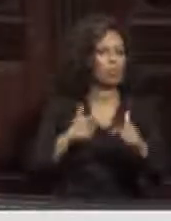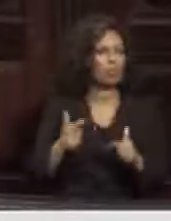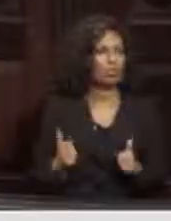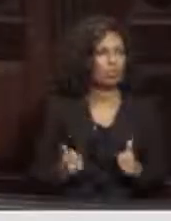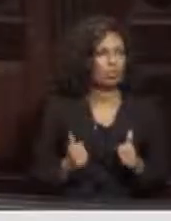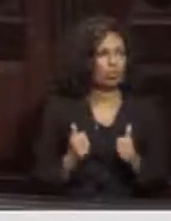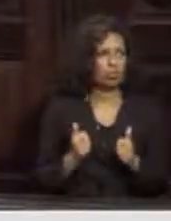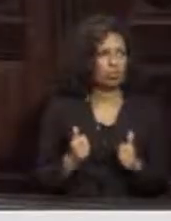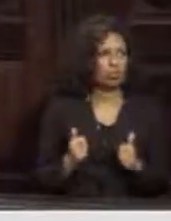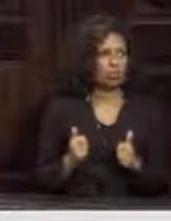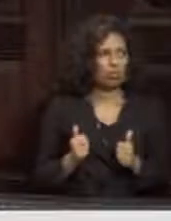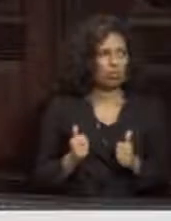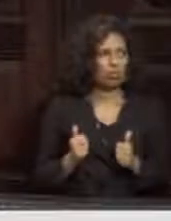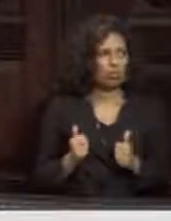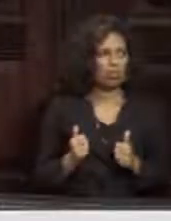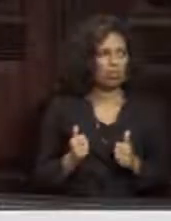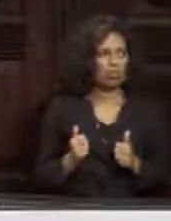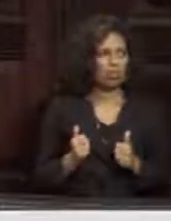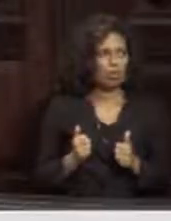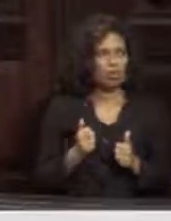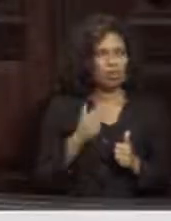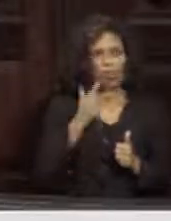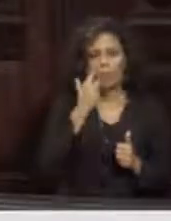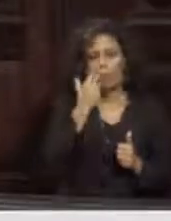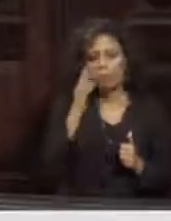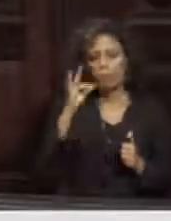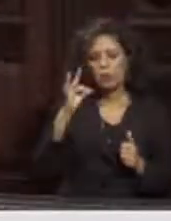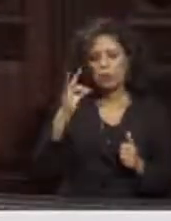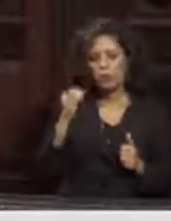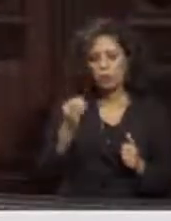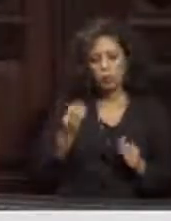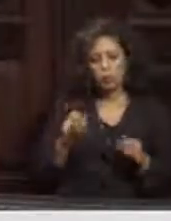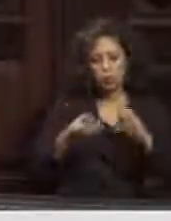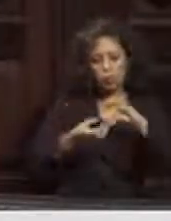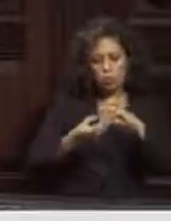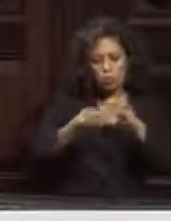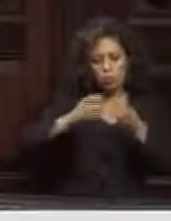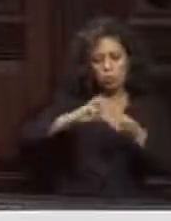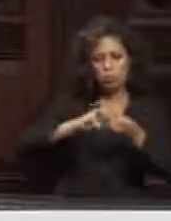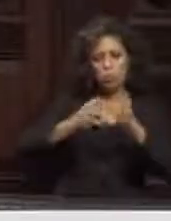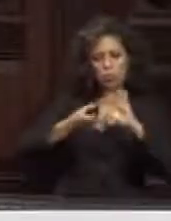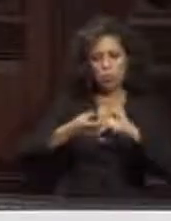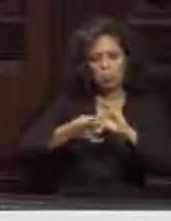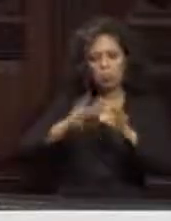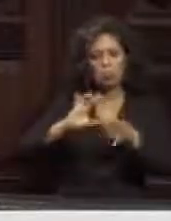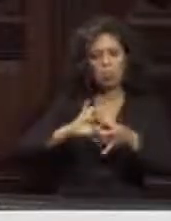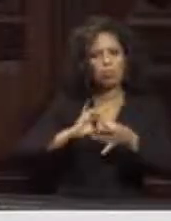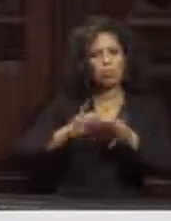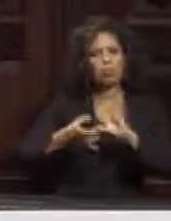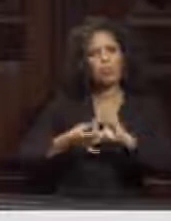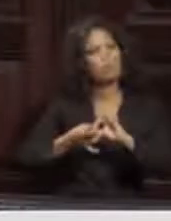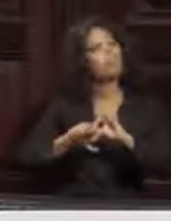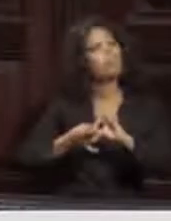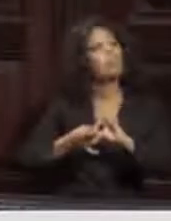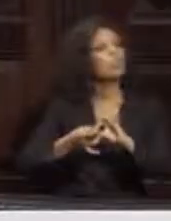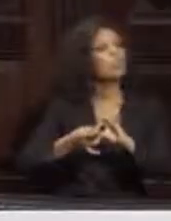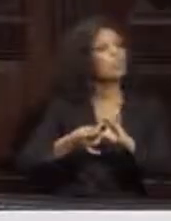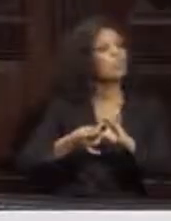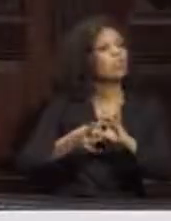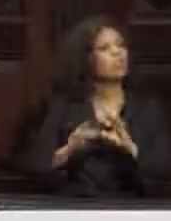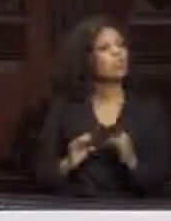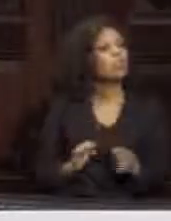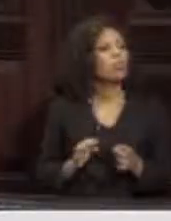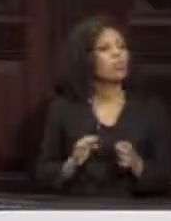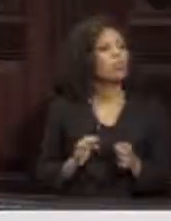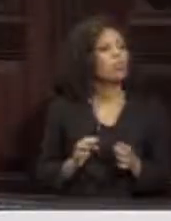os profissionais da Rio Trilhos. Olha como é que a coisa se encaixa, feito um quebra-cabeça. Aqui pegam dinheiro para demitir trabalhadores e